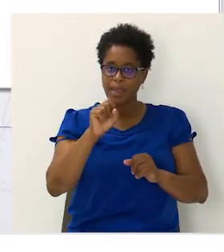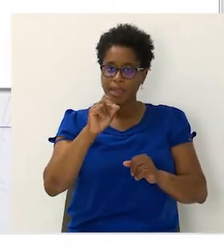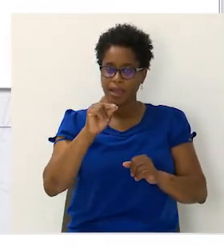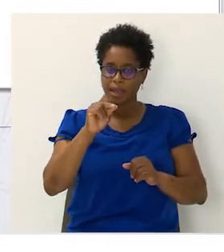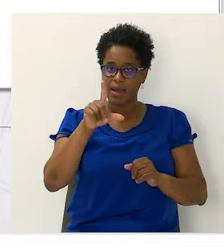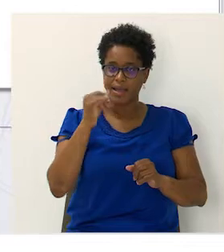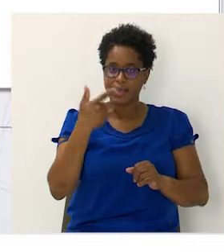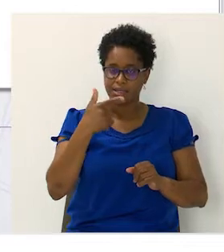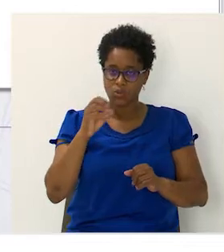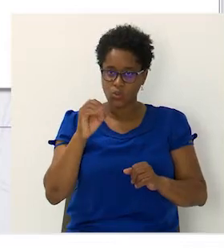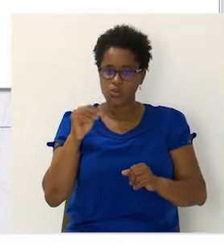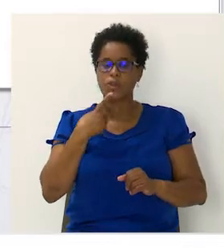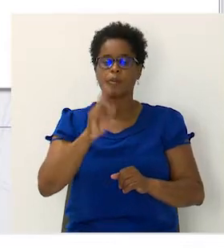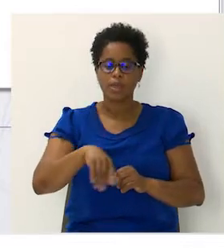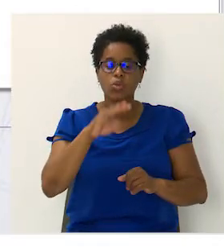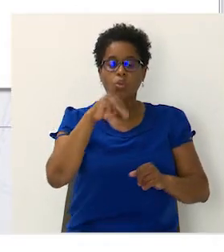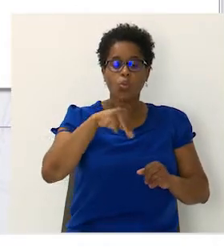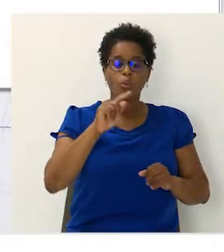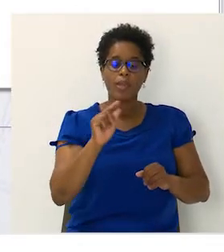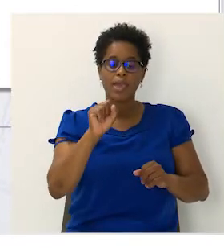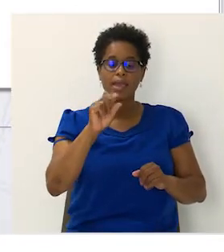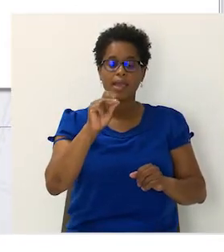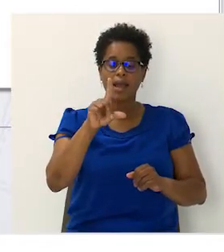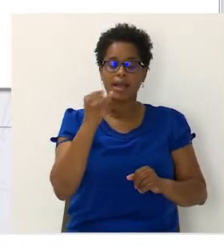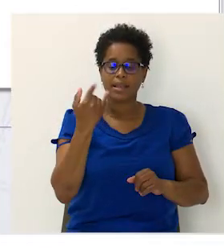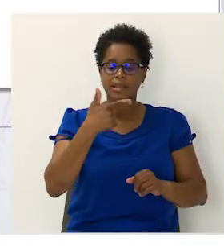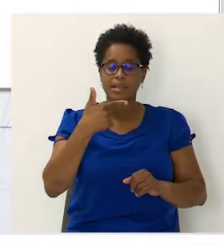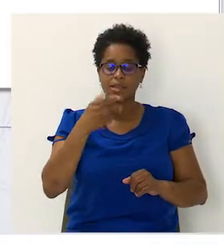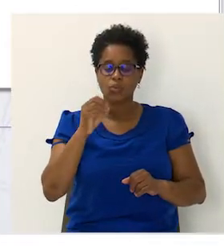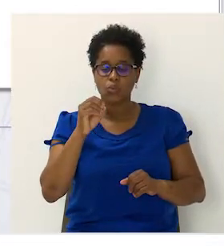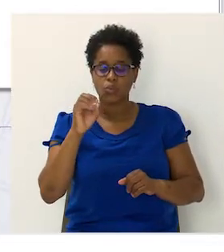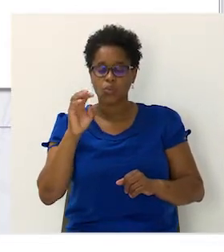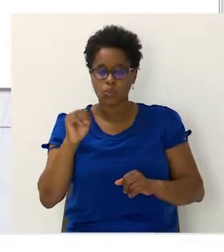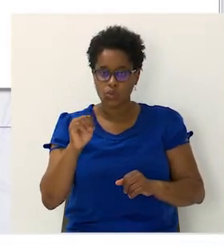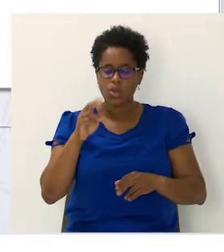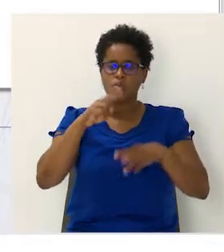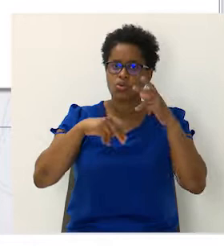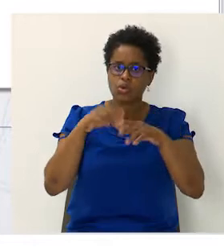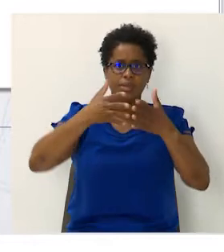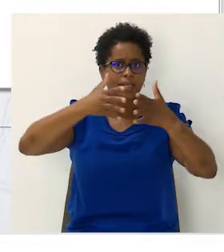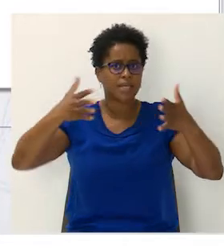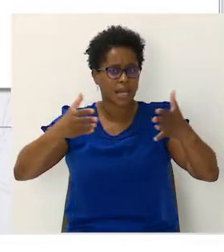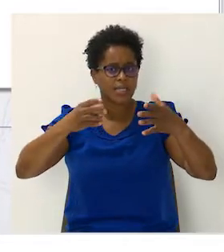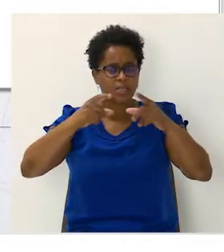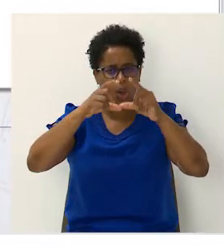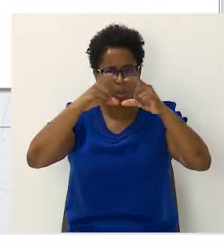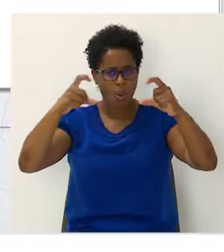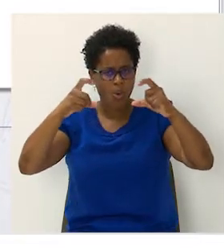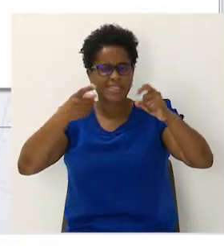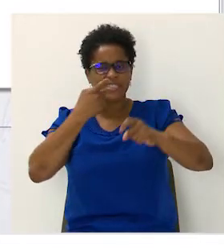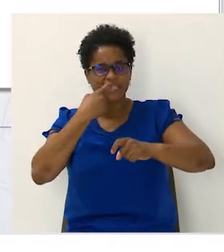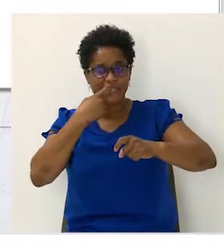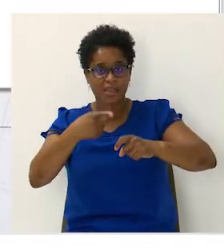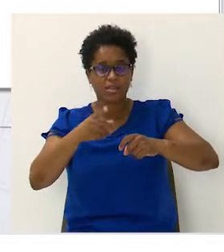megálitos, repito, megálitos, são construções de grandes blocos de pedras,